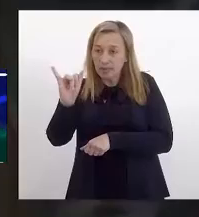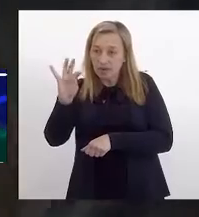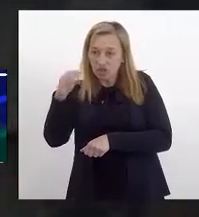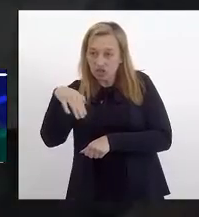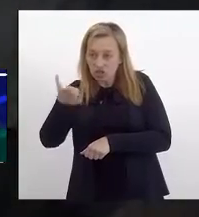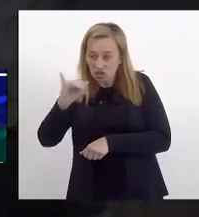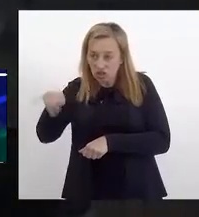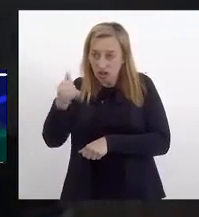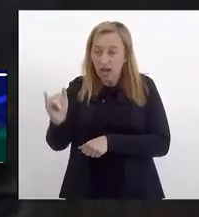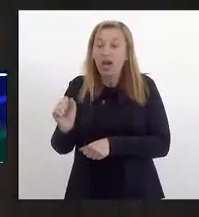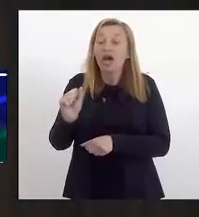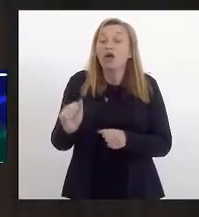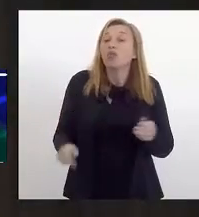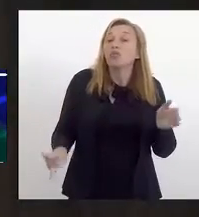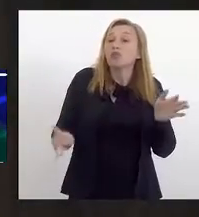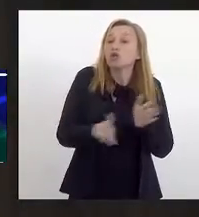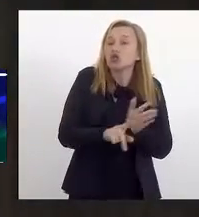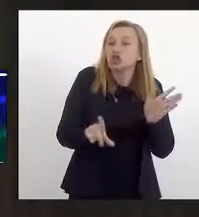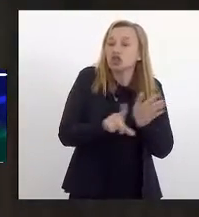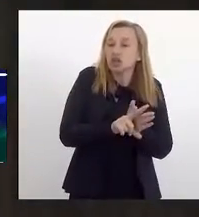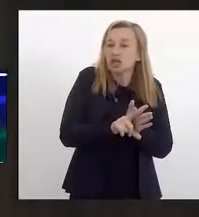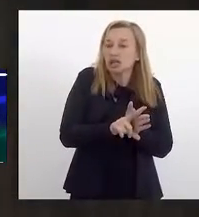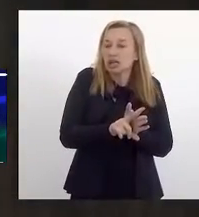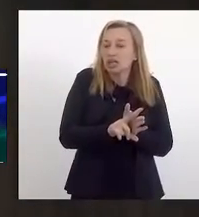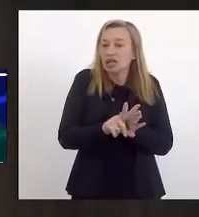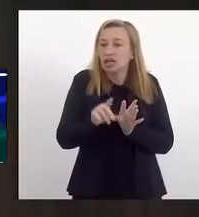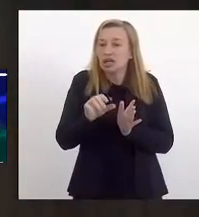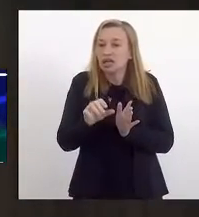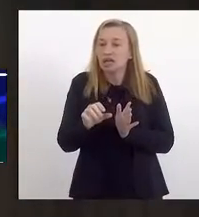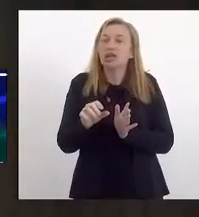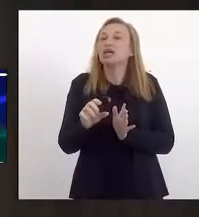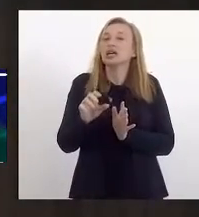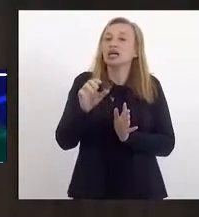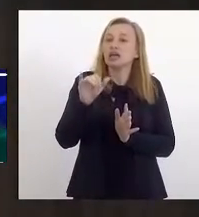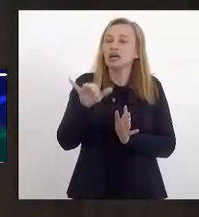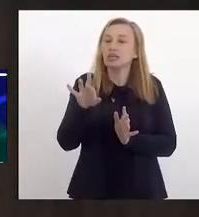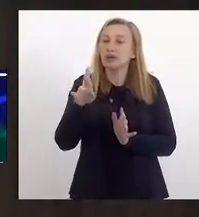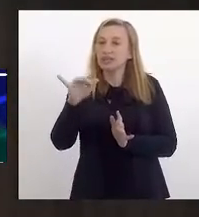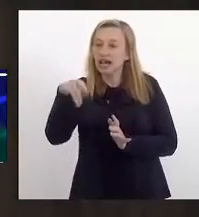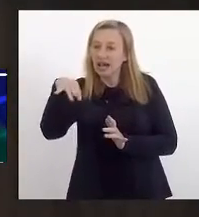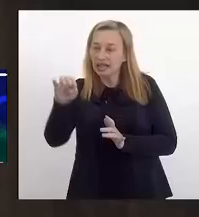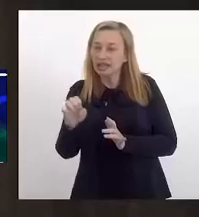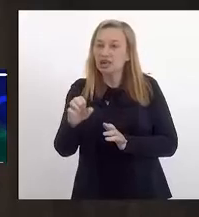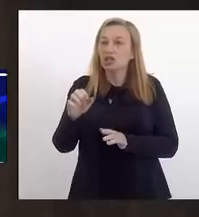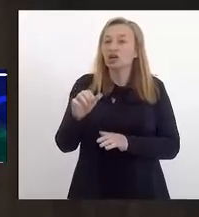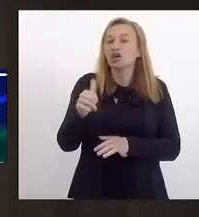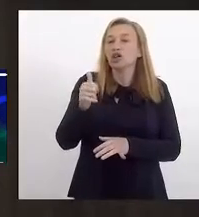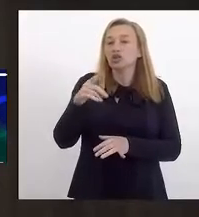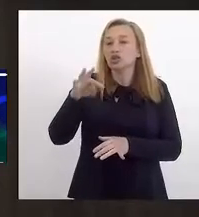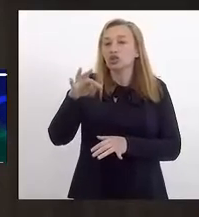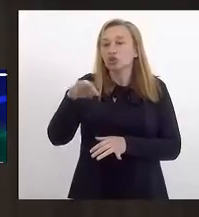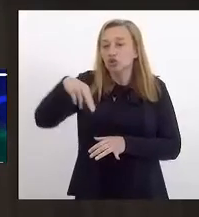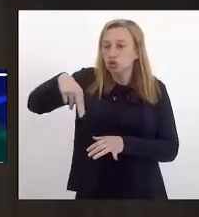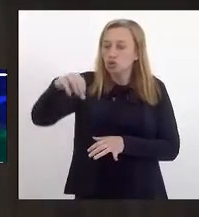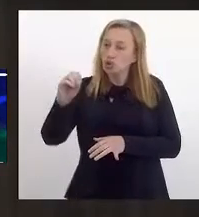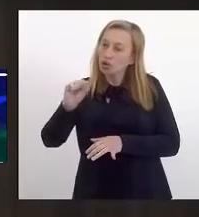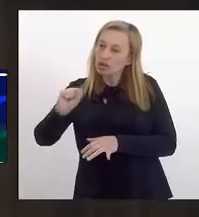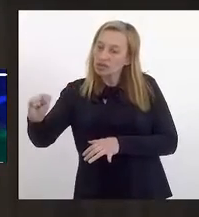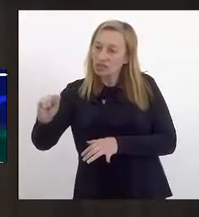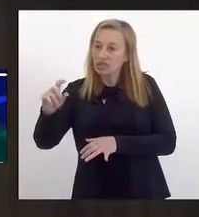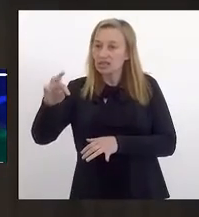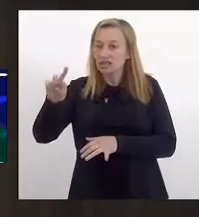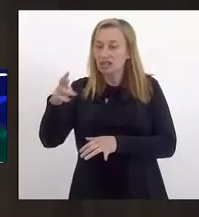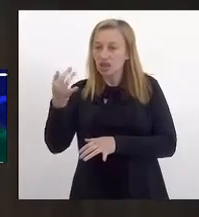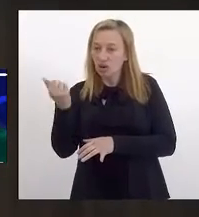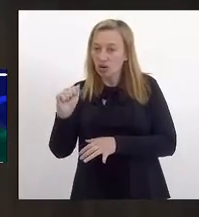pela Irmandade da Nossa Senhora da Boa Morte, uma irmandade nacional composta pelas mulheres